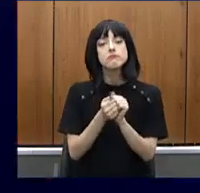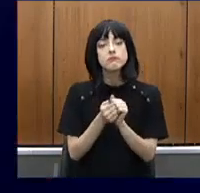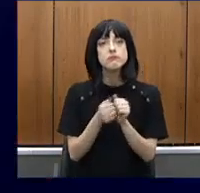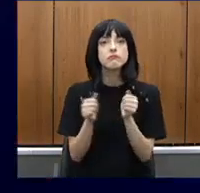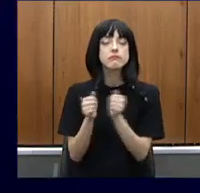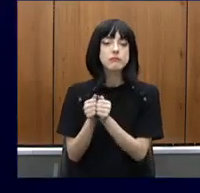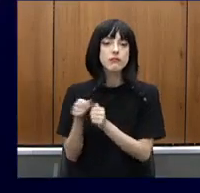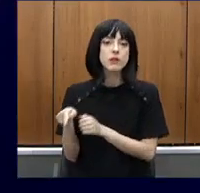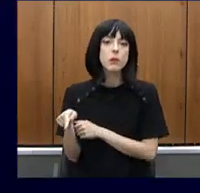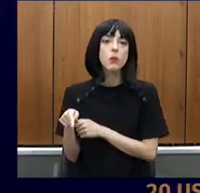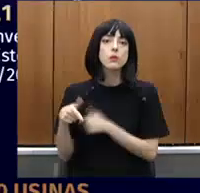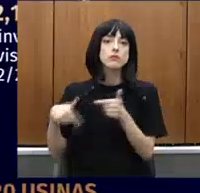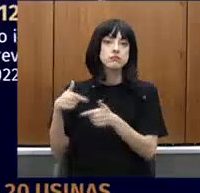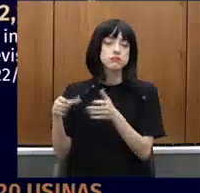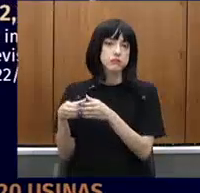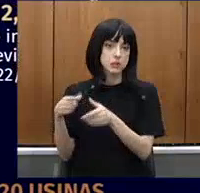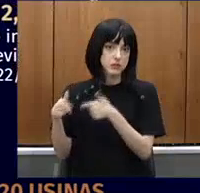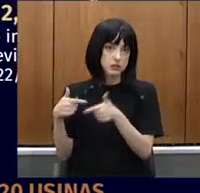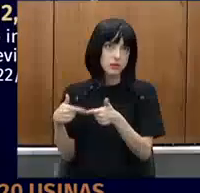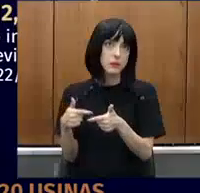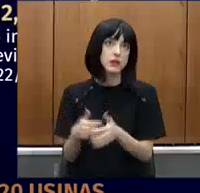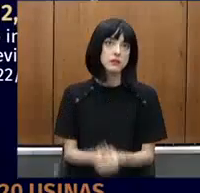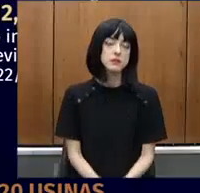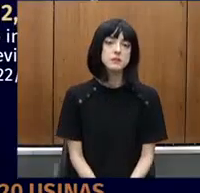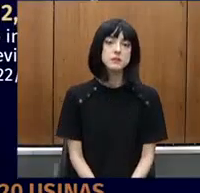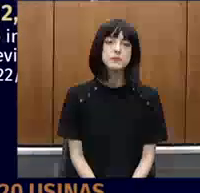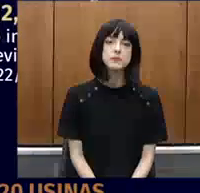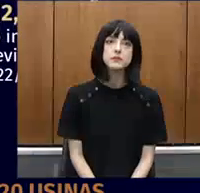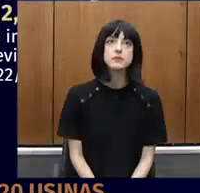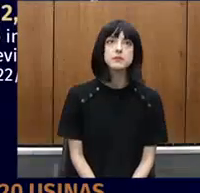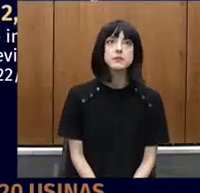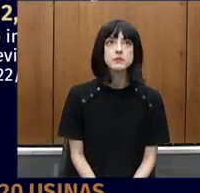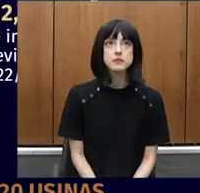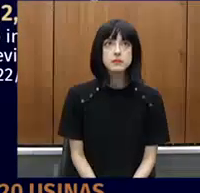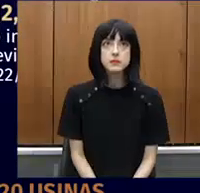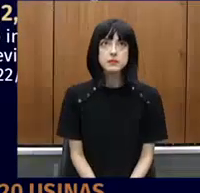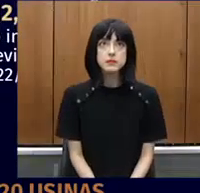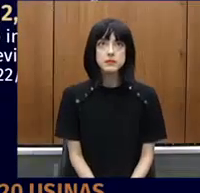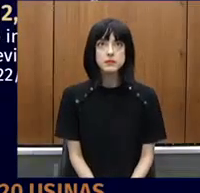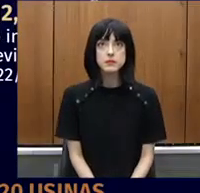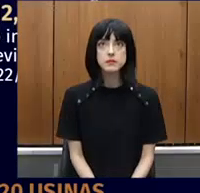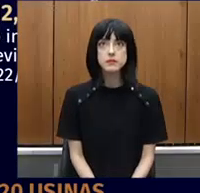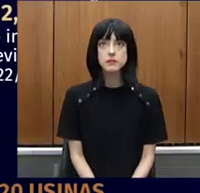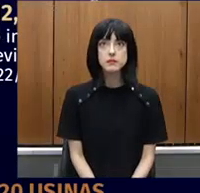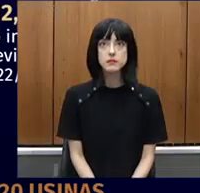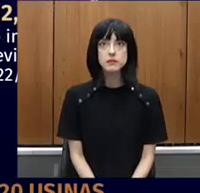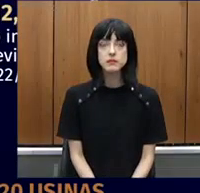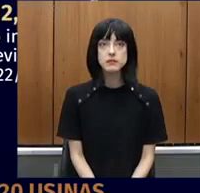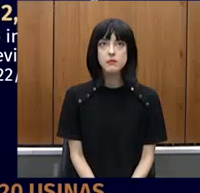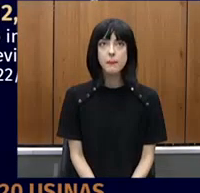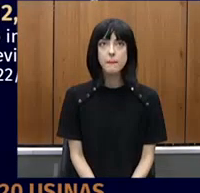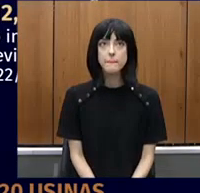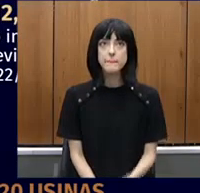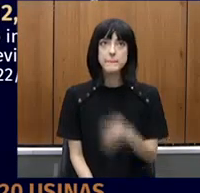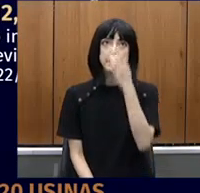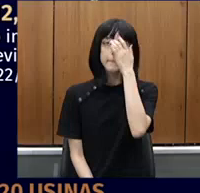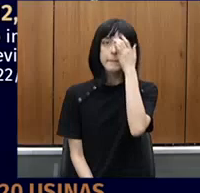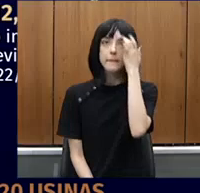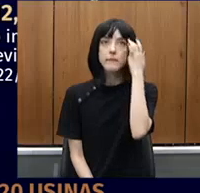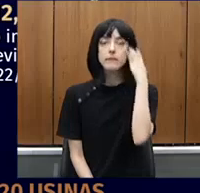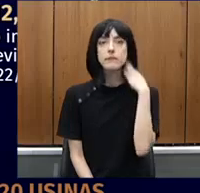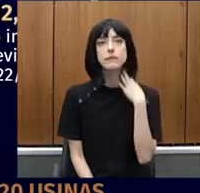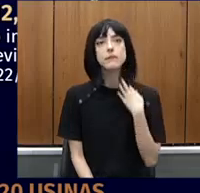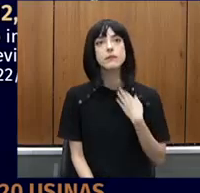implantação de unidades sustentáveis na PM nós direcionamos alguns recursos conseguimos captar né